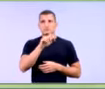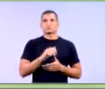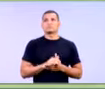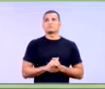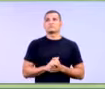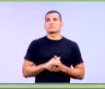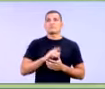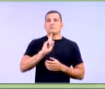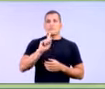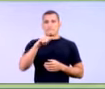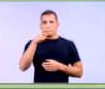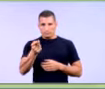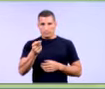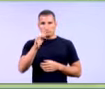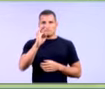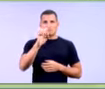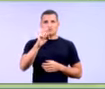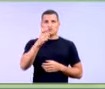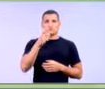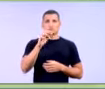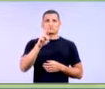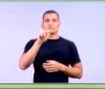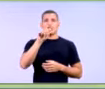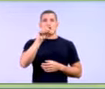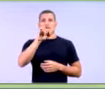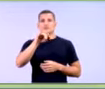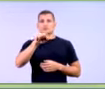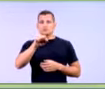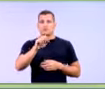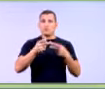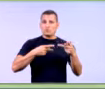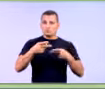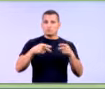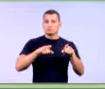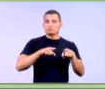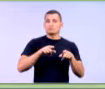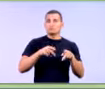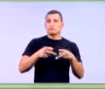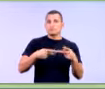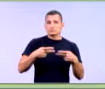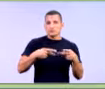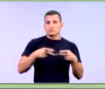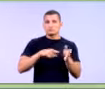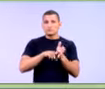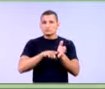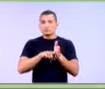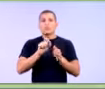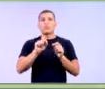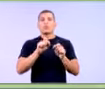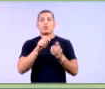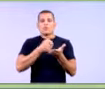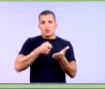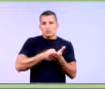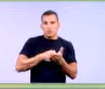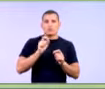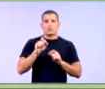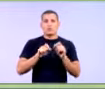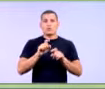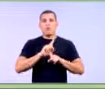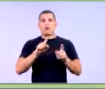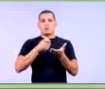elementos pós-textuais do projeto de pesquisa. O que é obrigatório, o que não é? Vamos lá.